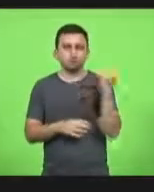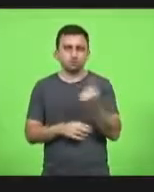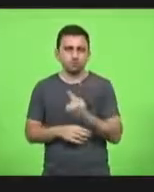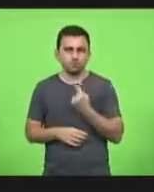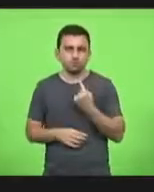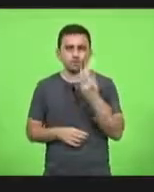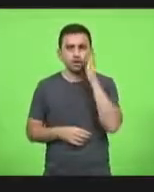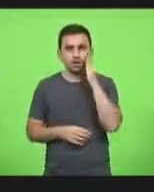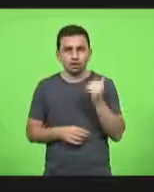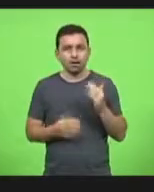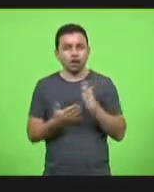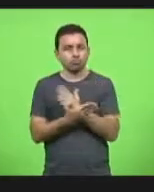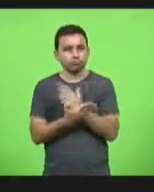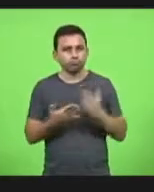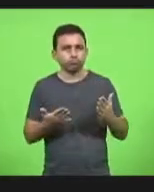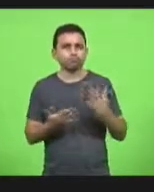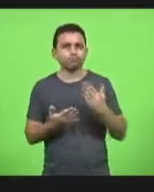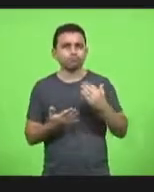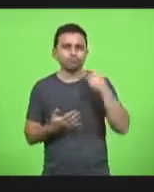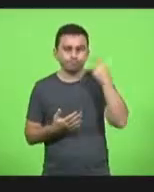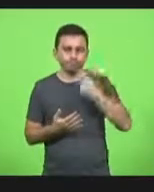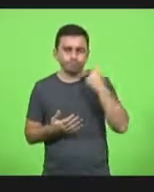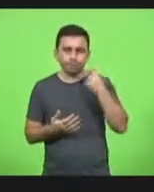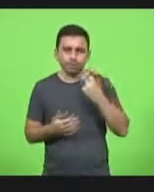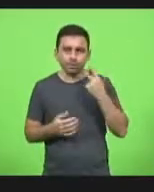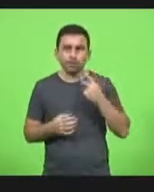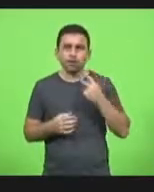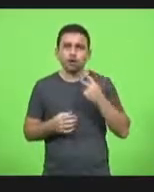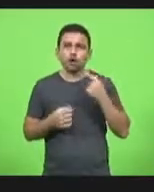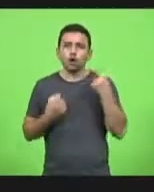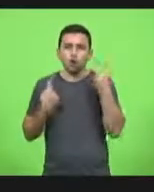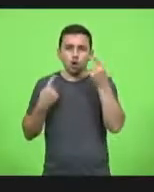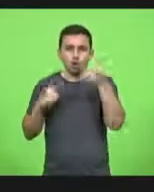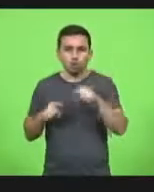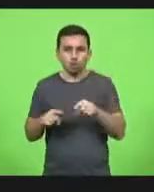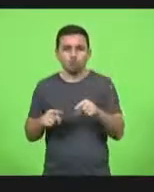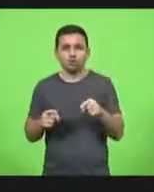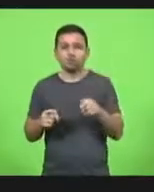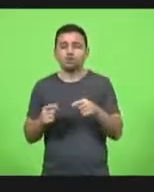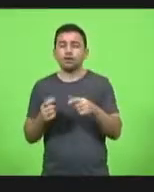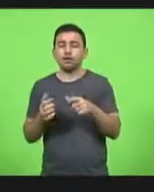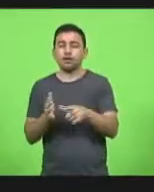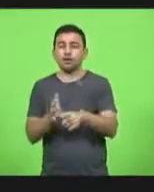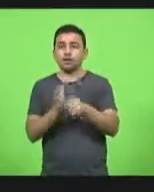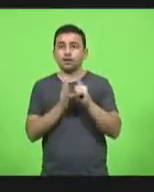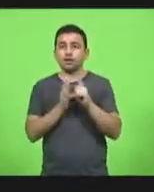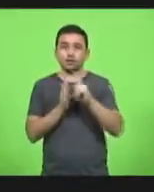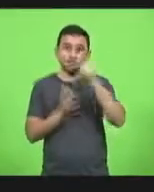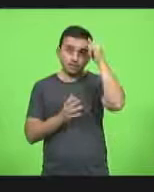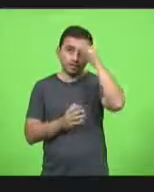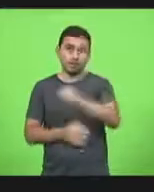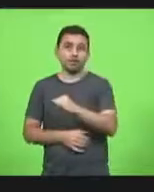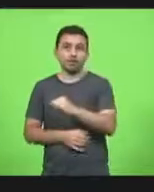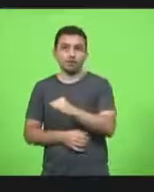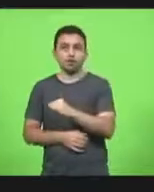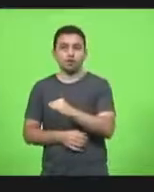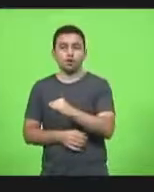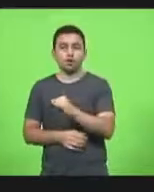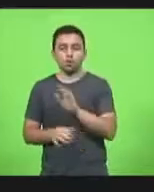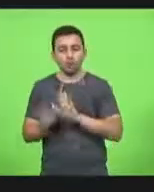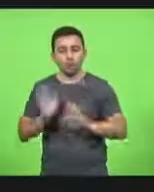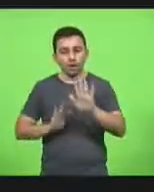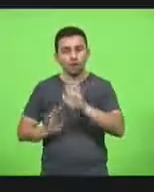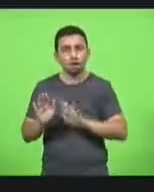entes políticos que vêm expor contrariedade ao tratamento precoce, que não é a cura, mas é uma forma de tratamento